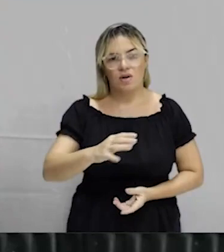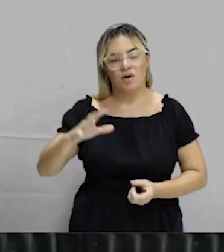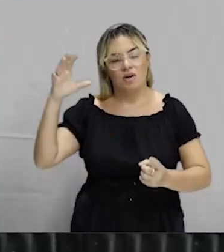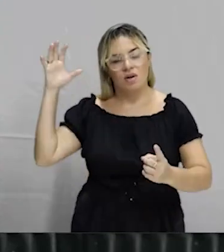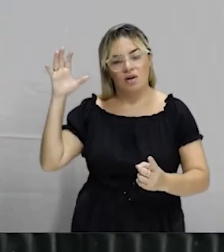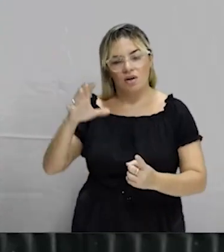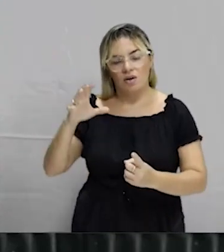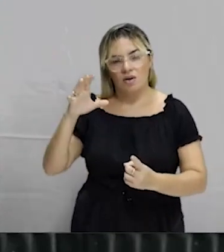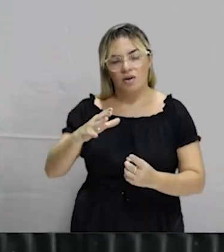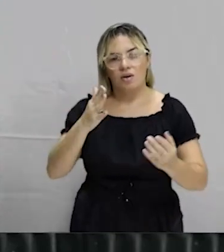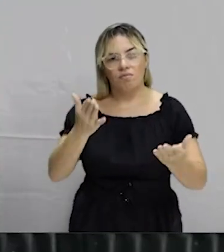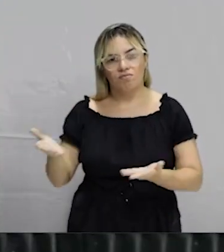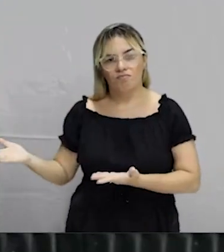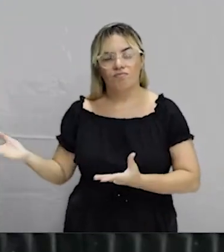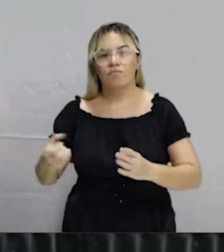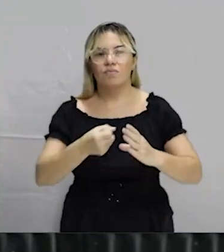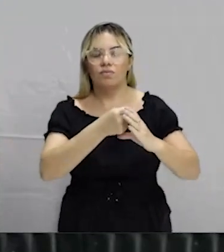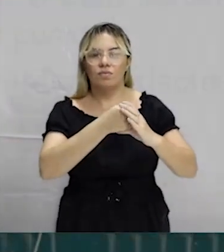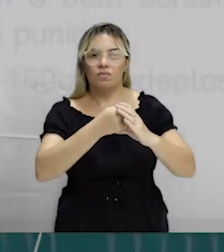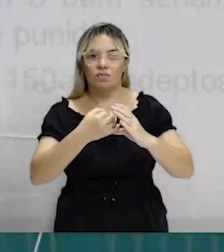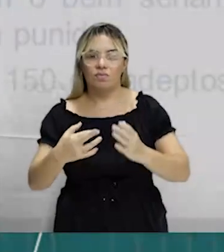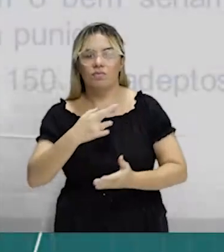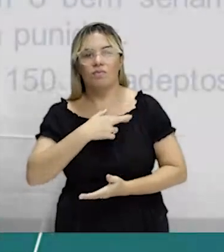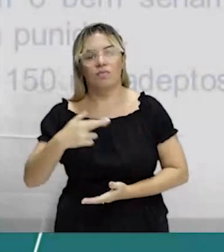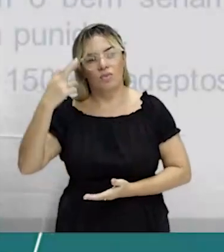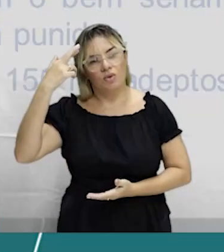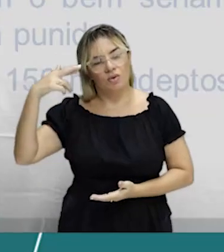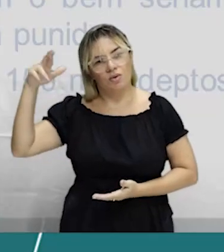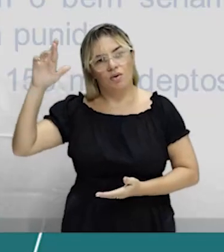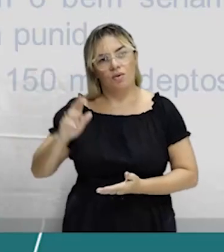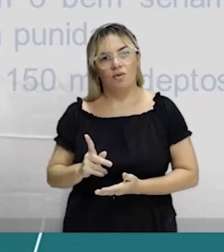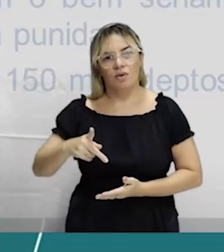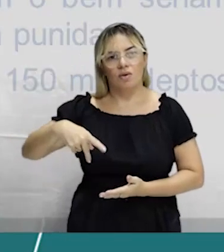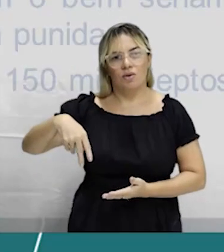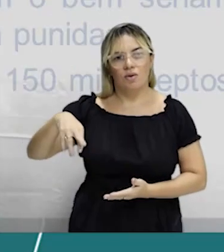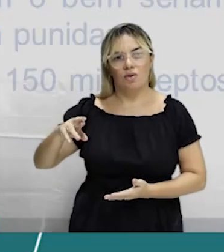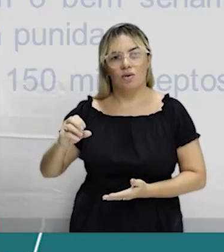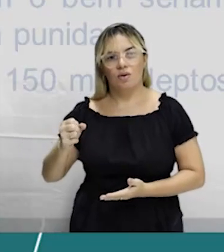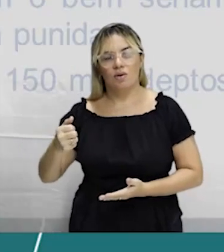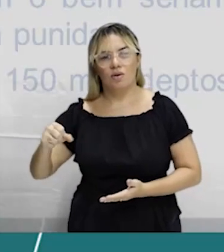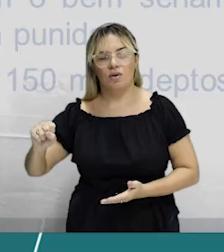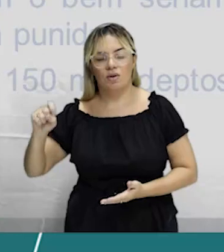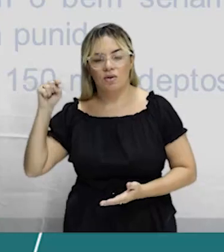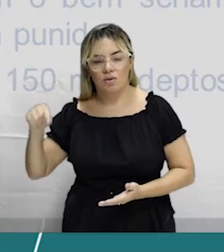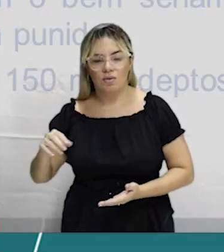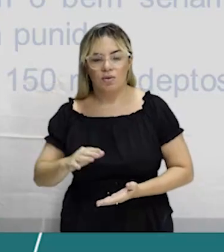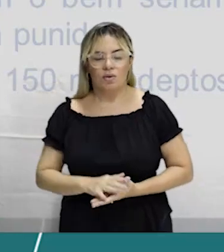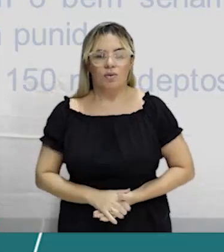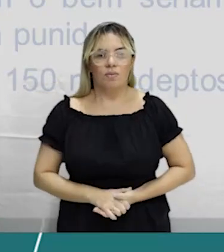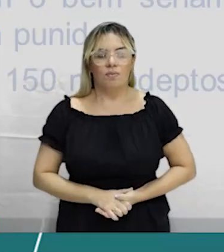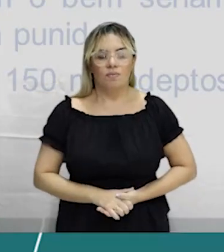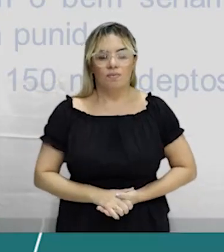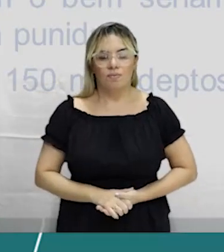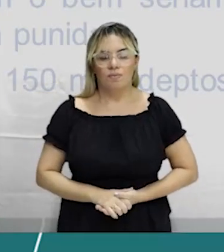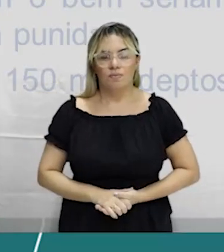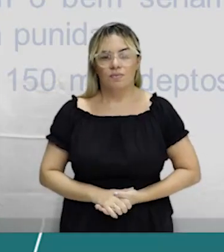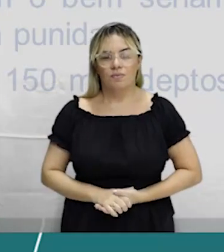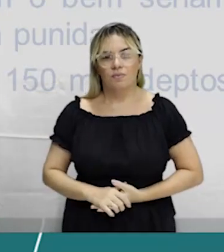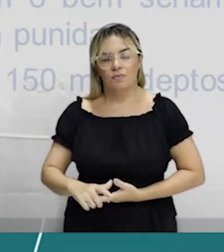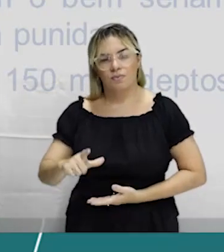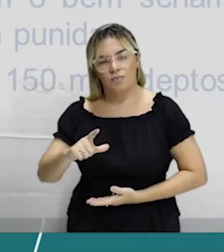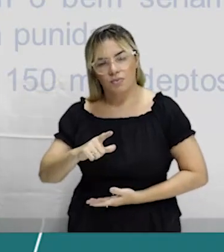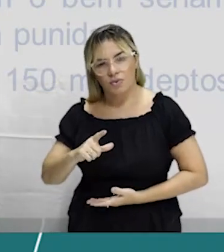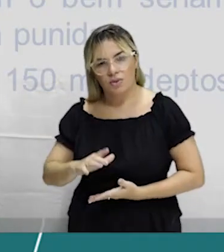incorporados essa concepção da religião dos persas. Eles teriam feito essa incorporação. Inclusive, se